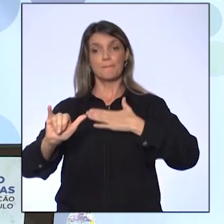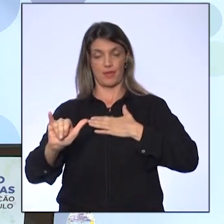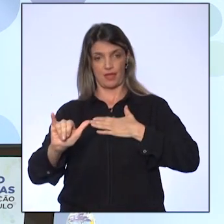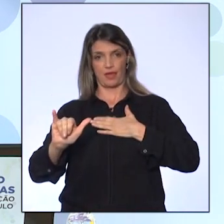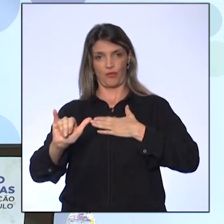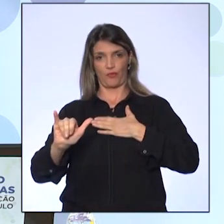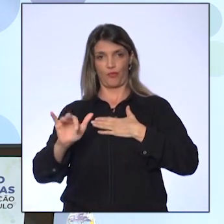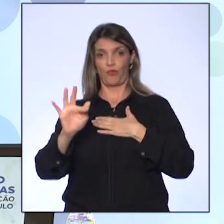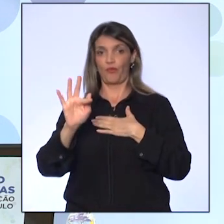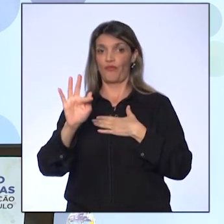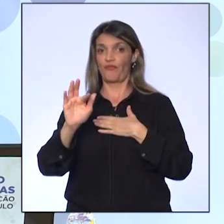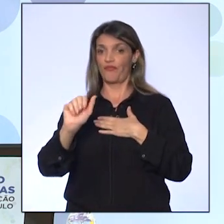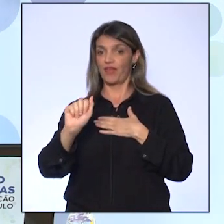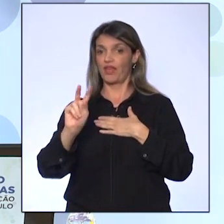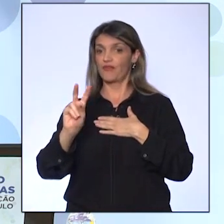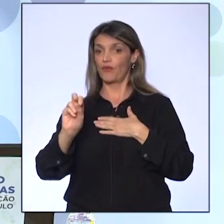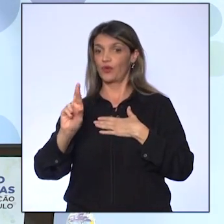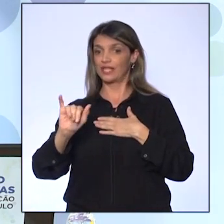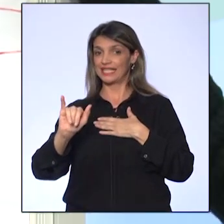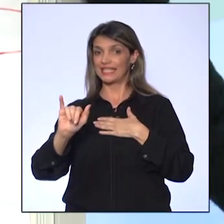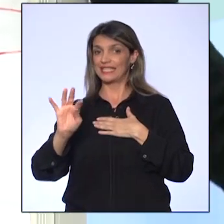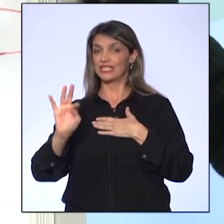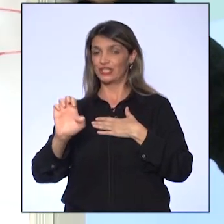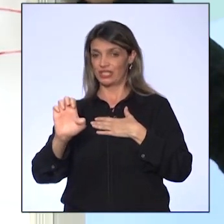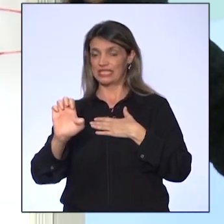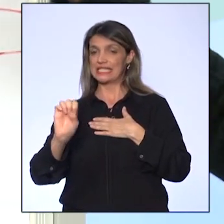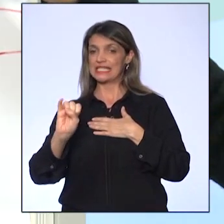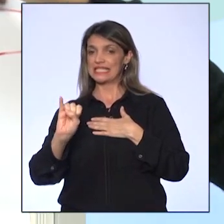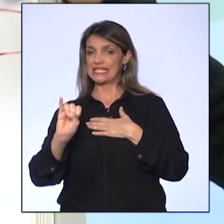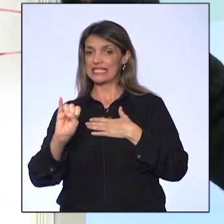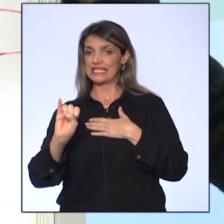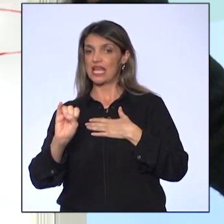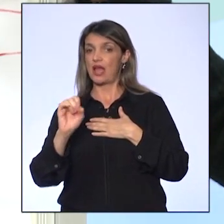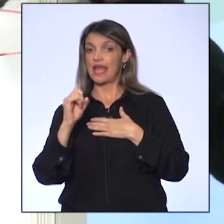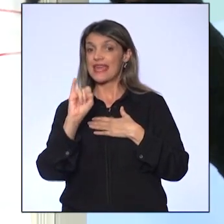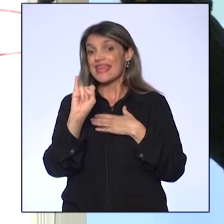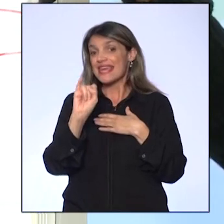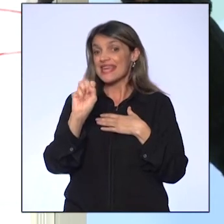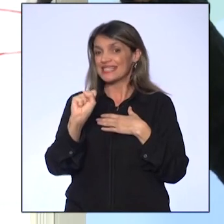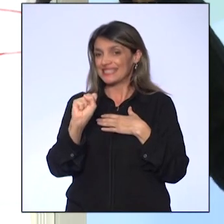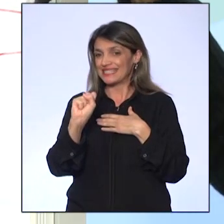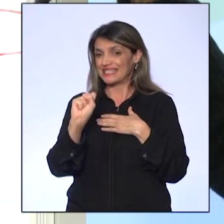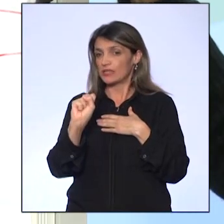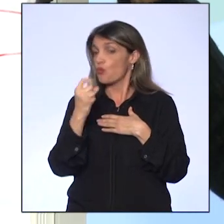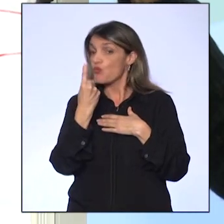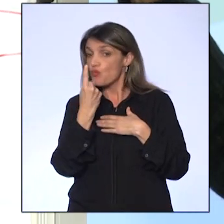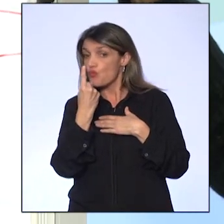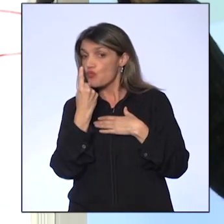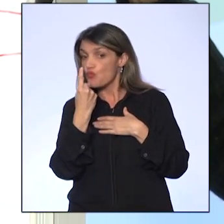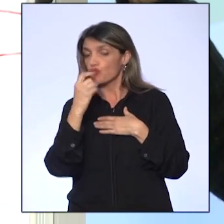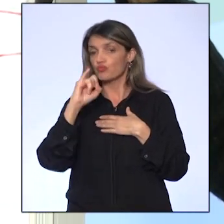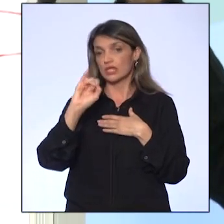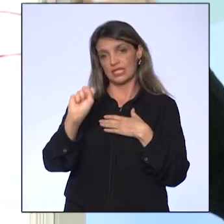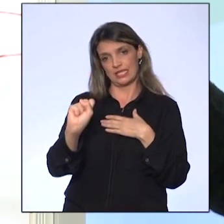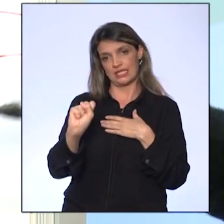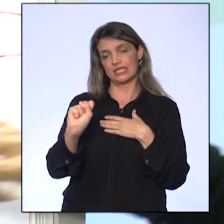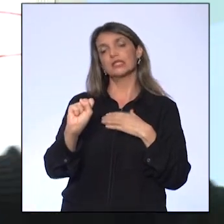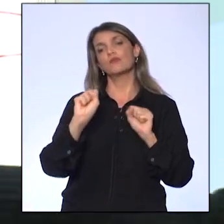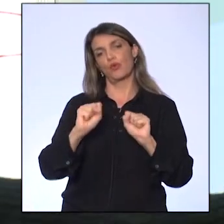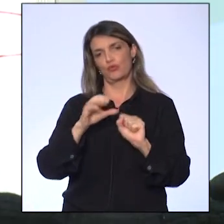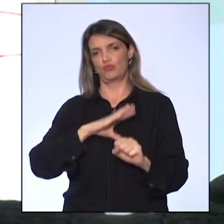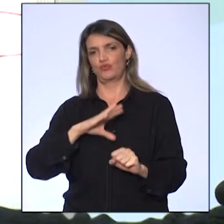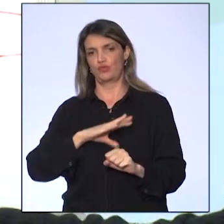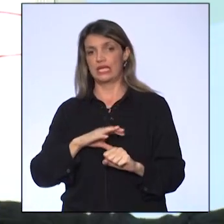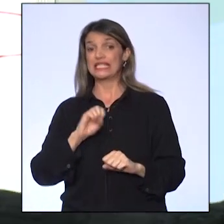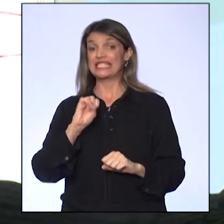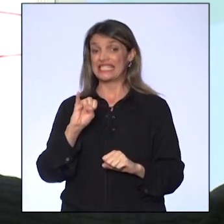Favorite superhero, se for um só, é o quê? Is. Você vai colocar aqui, pode ser em português também.